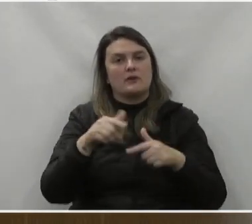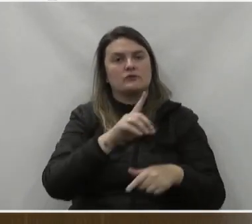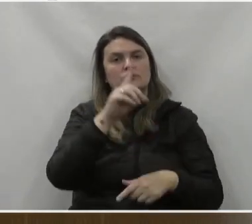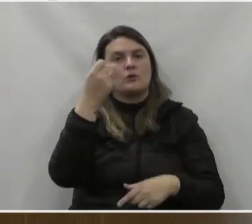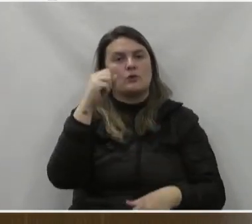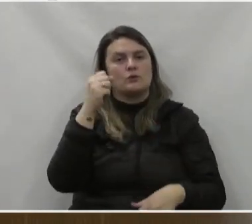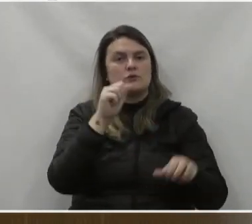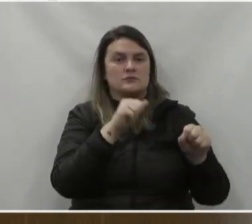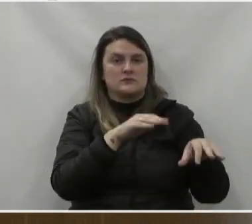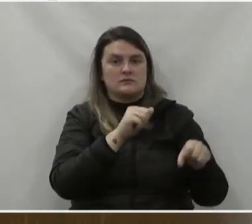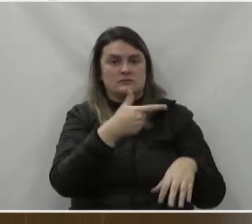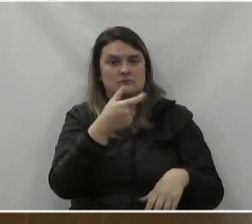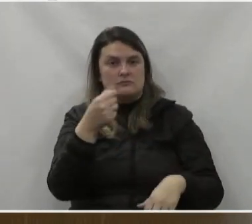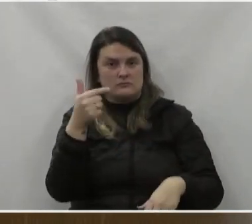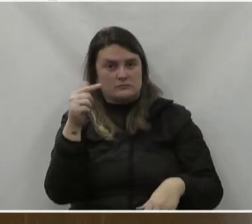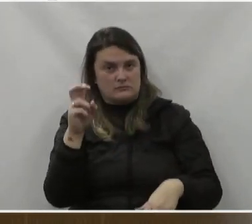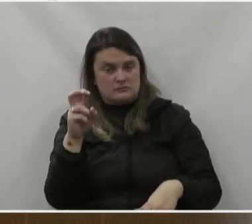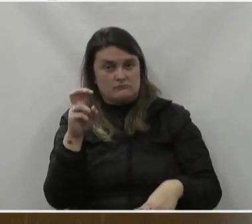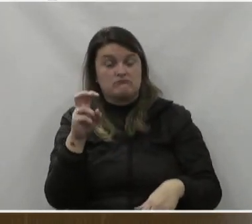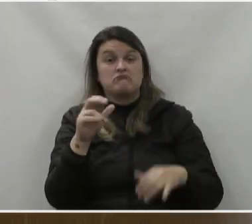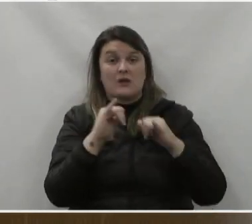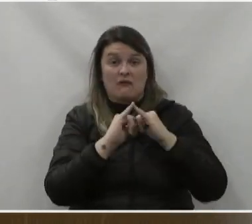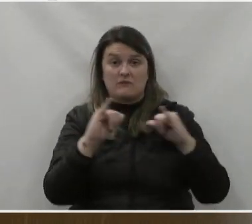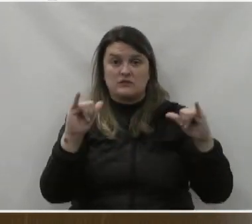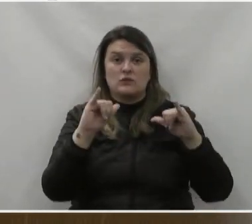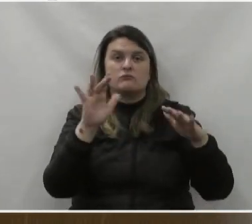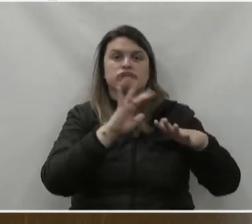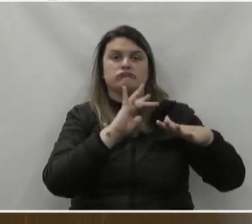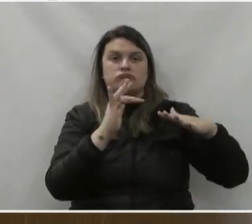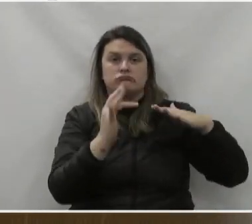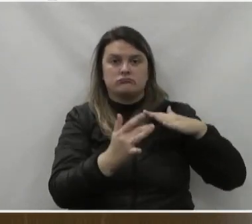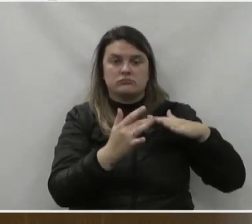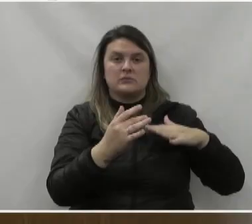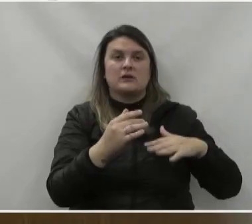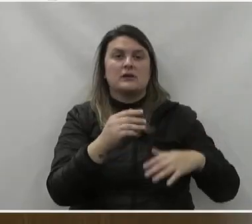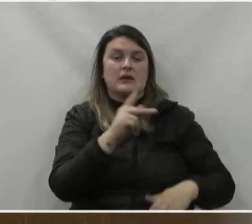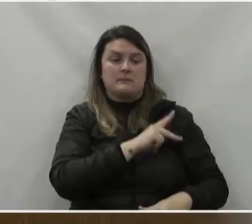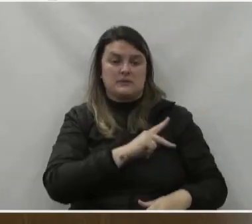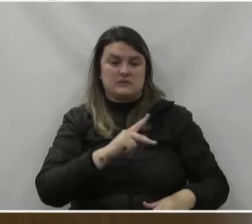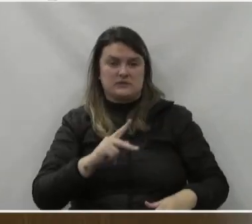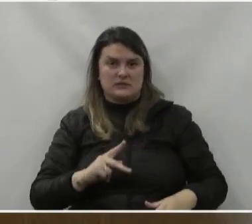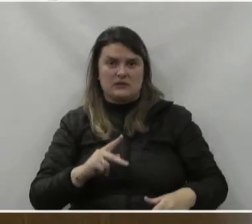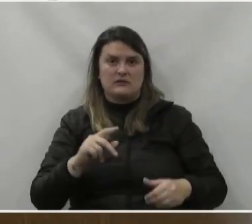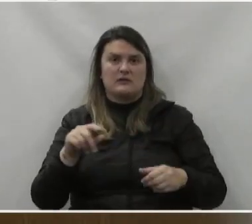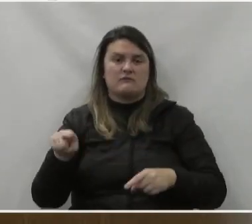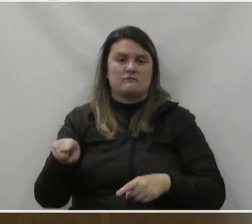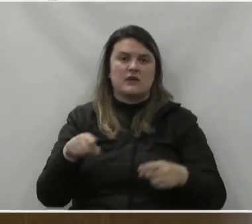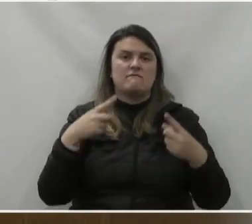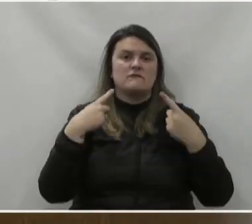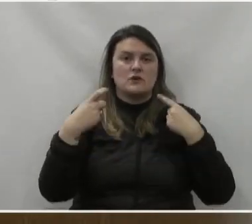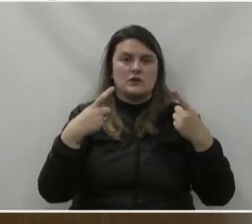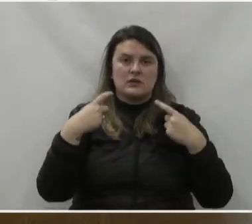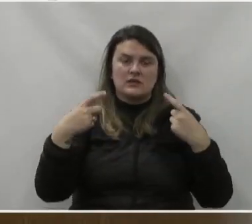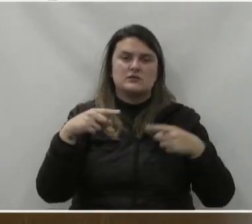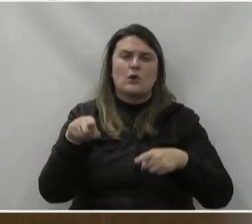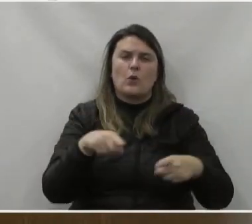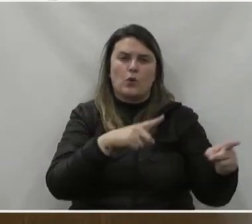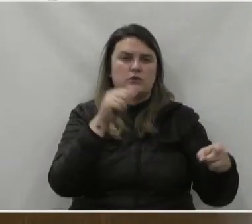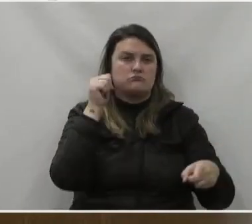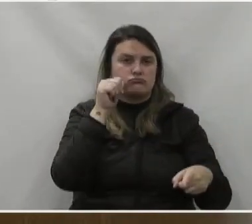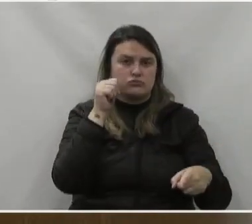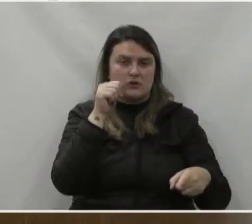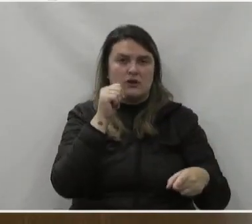setembro de 2025. Foi divulgado em redes sociais que a presidência teria praticado violência política de gênero ao